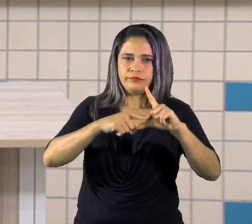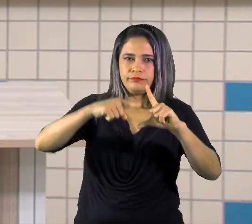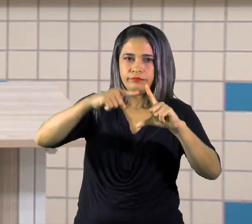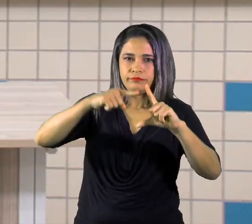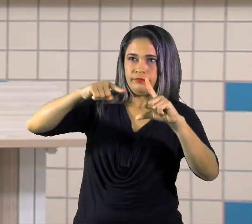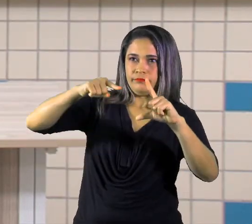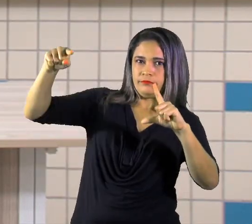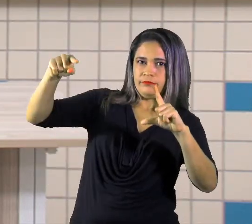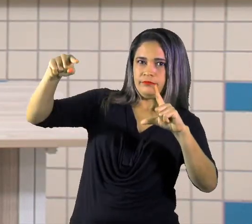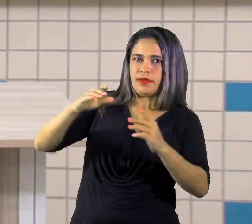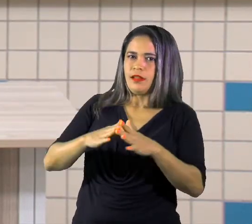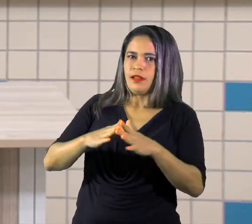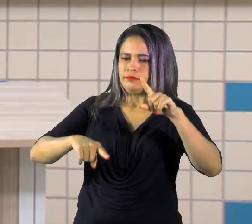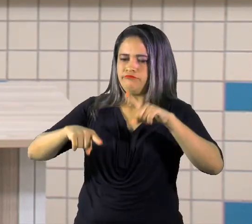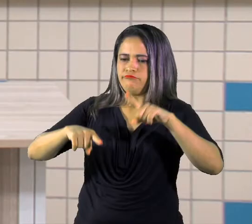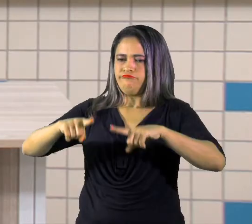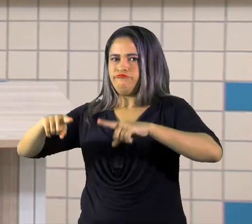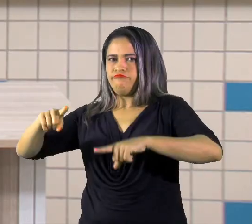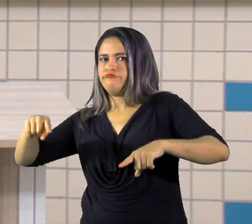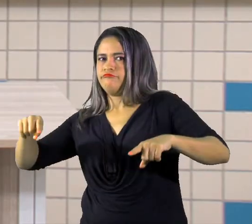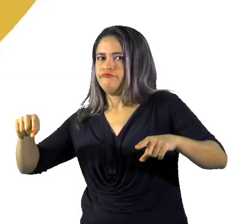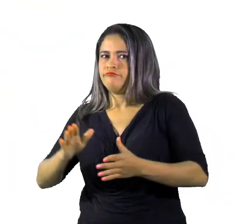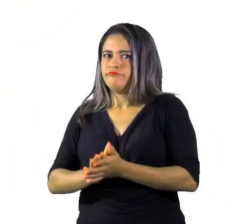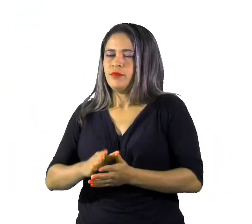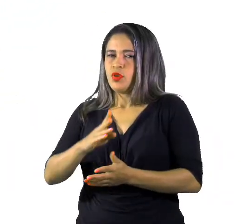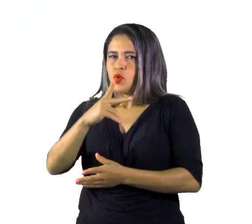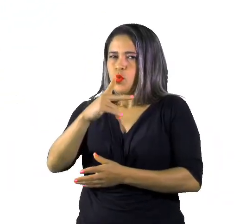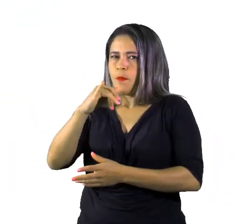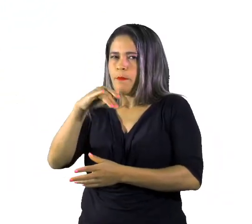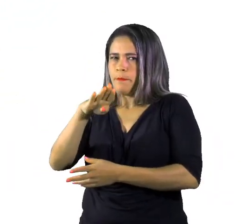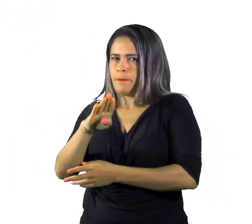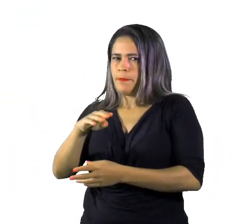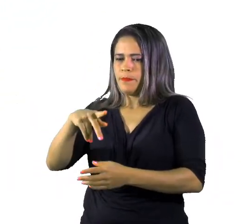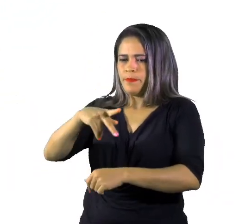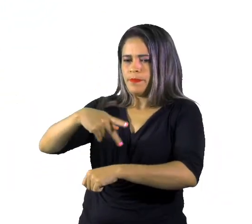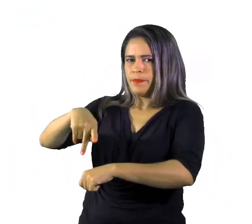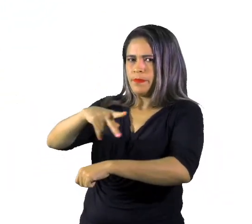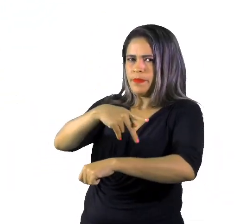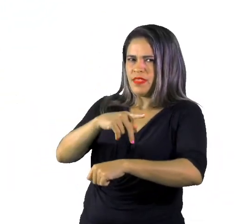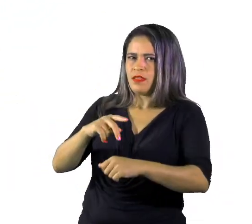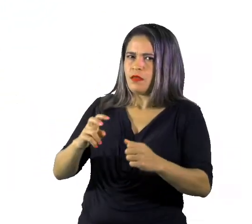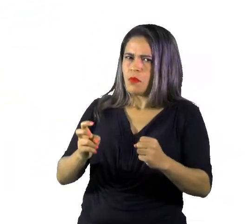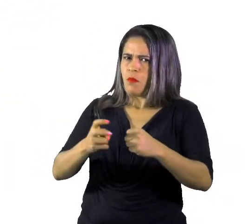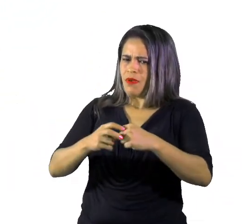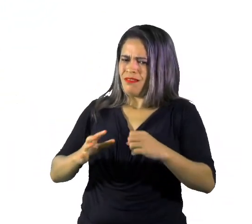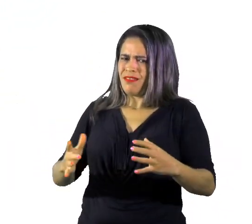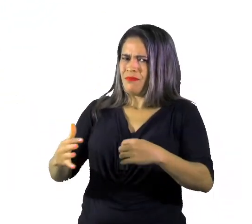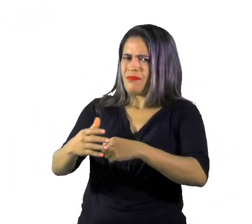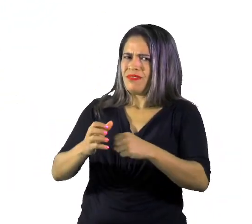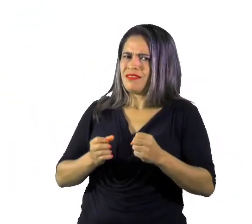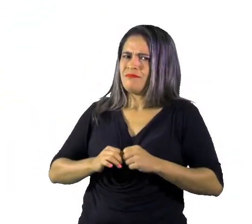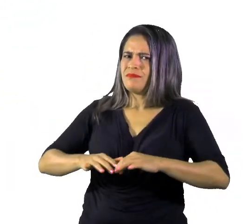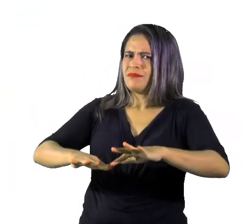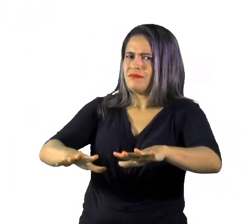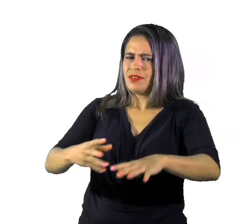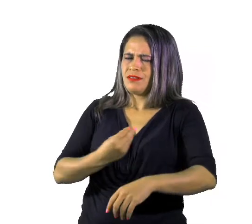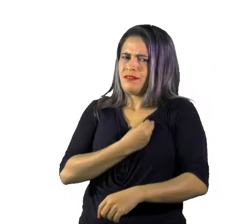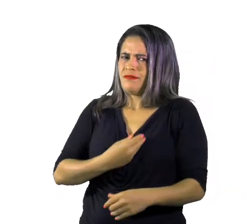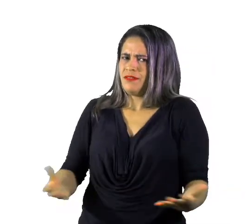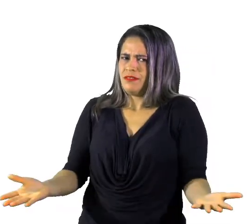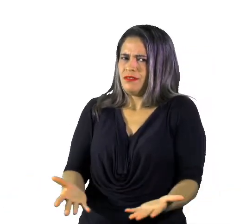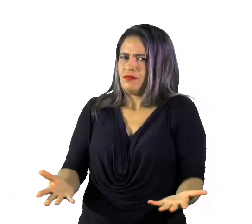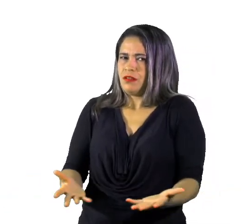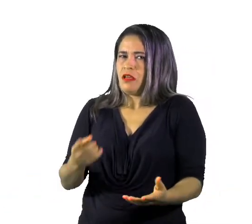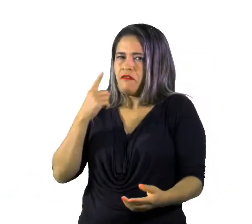variação no PIB dos países, principalmente por conta desse fator dessa pandemia que nós estamos vivendo nesse momento. Fez com que a